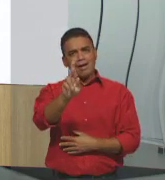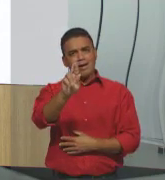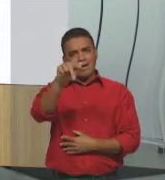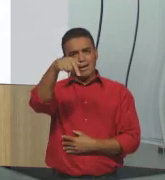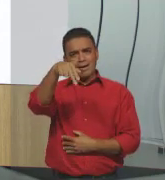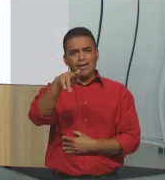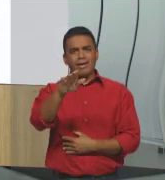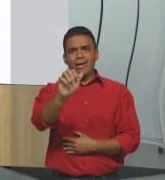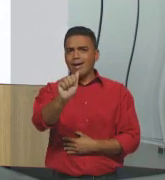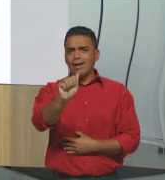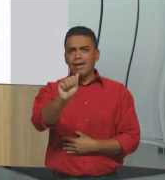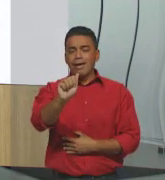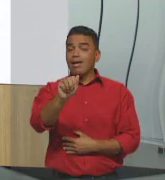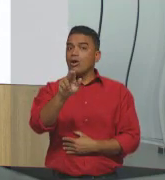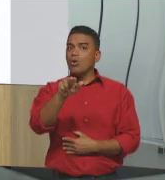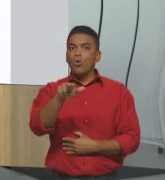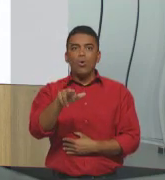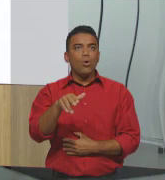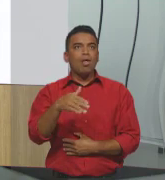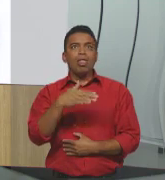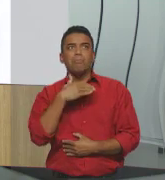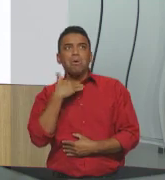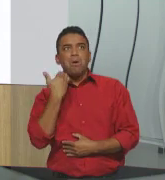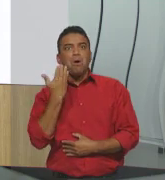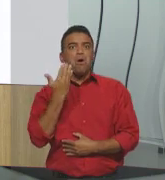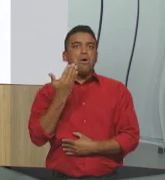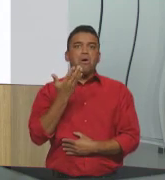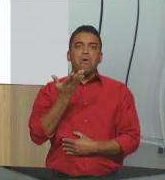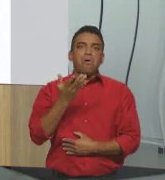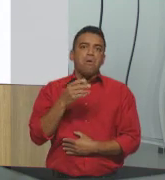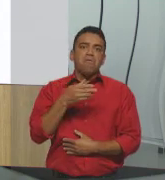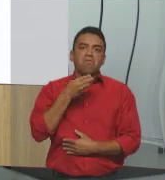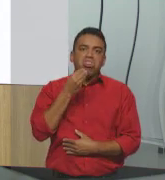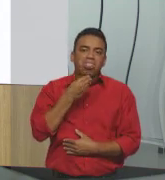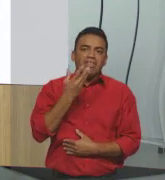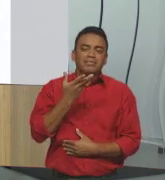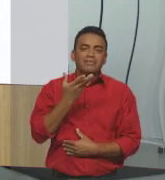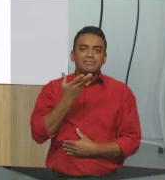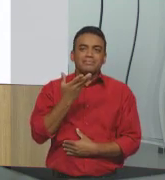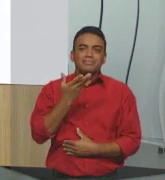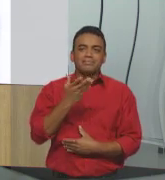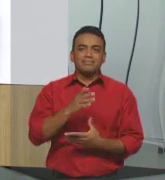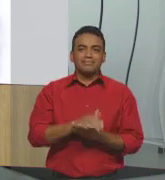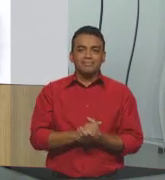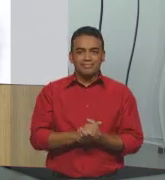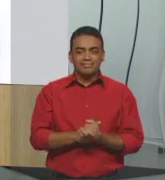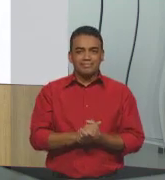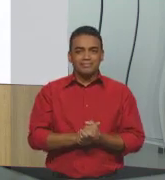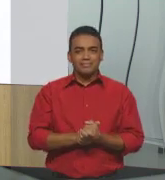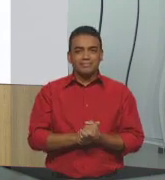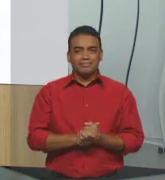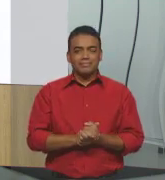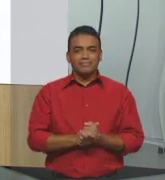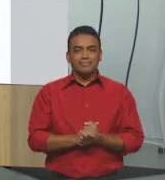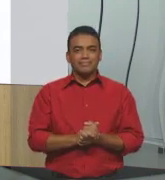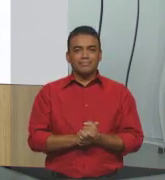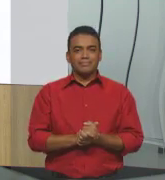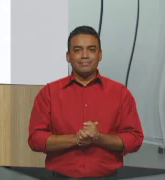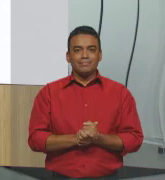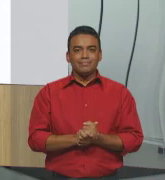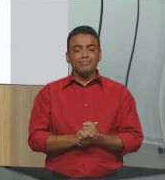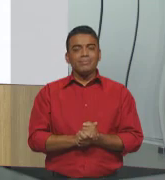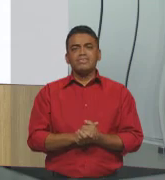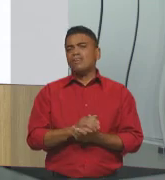sem desnaturar e inativar, o que nós chamamos de TAC polimerase.